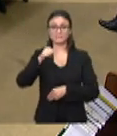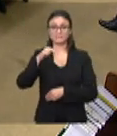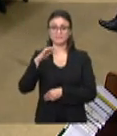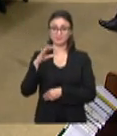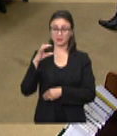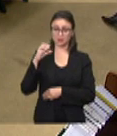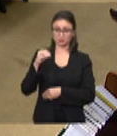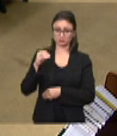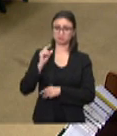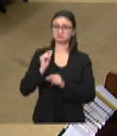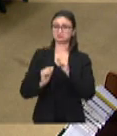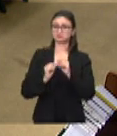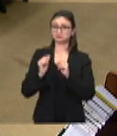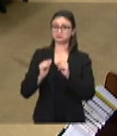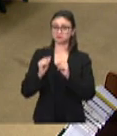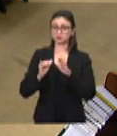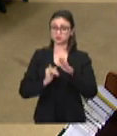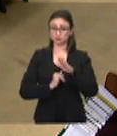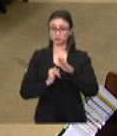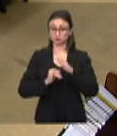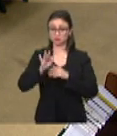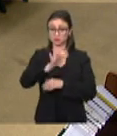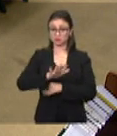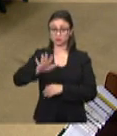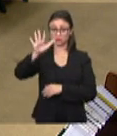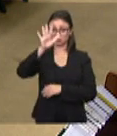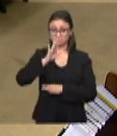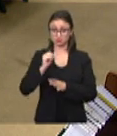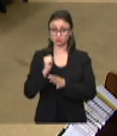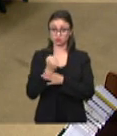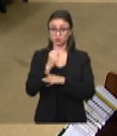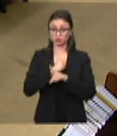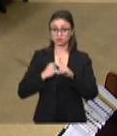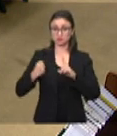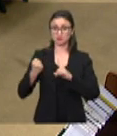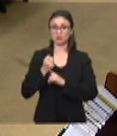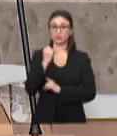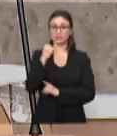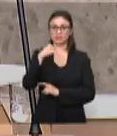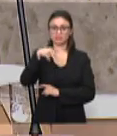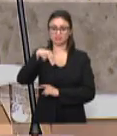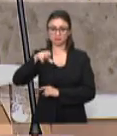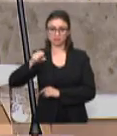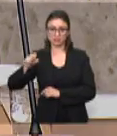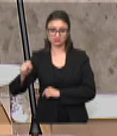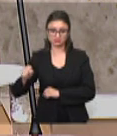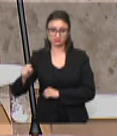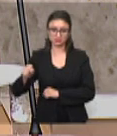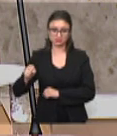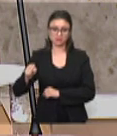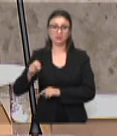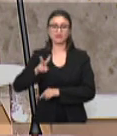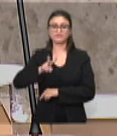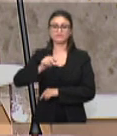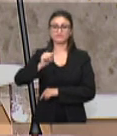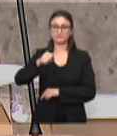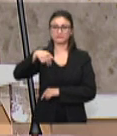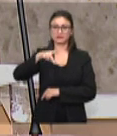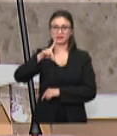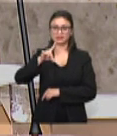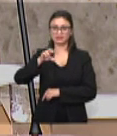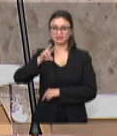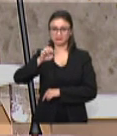que, recorrente, o Instituto Nacional do Seguro Social, INSS, e Vanderlei Martins